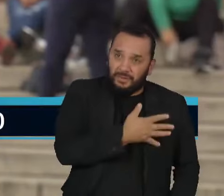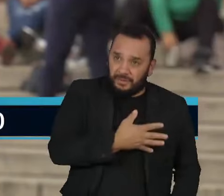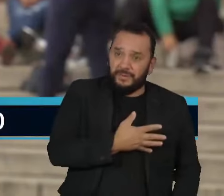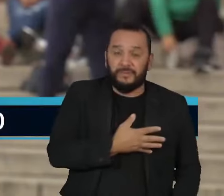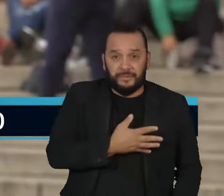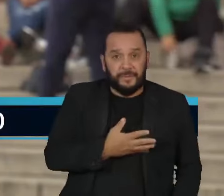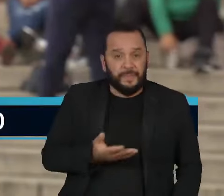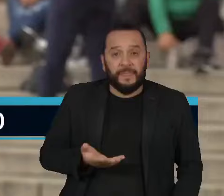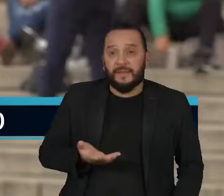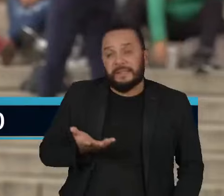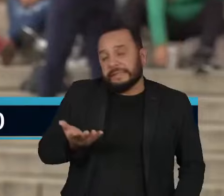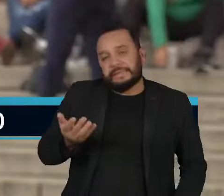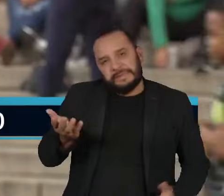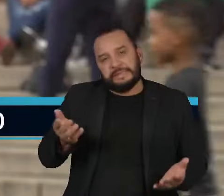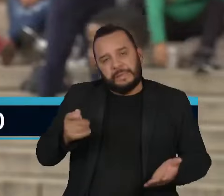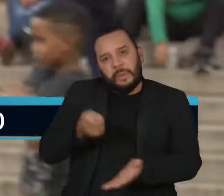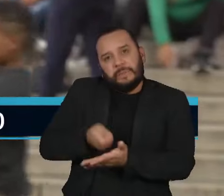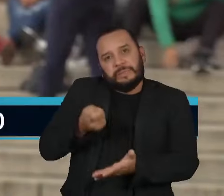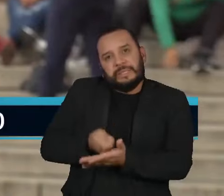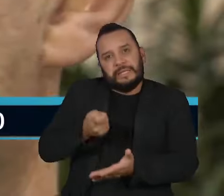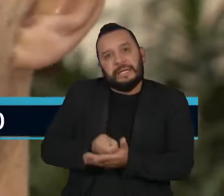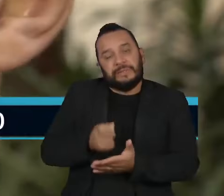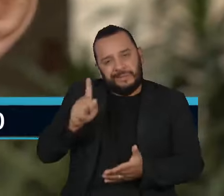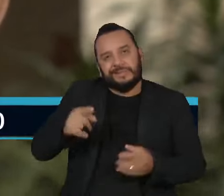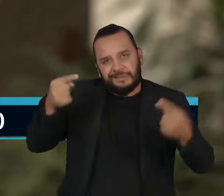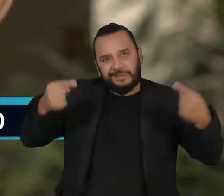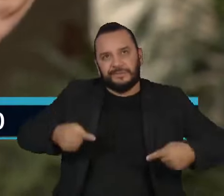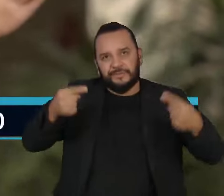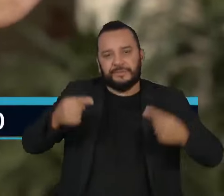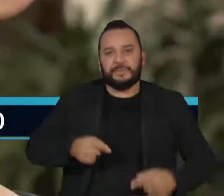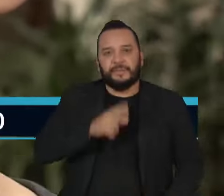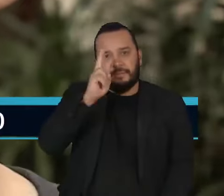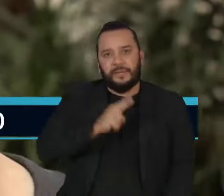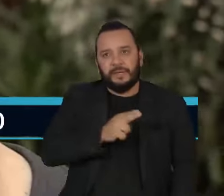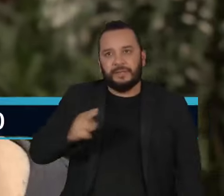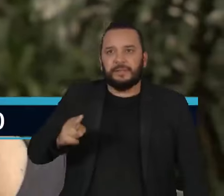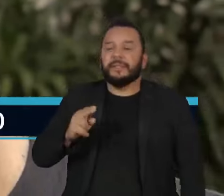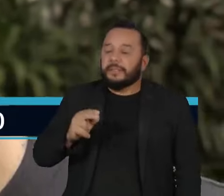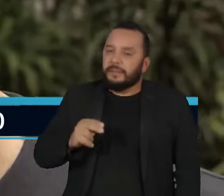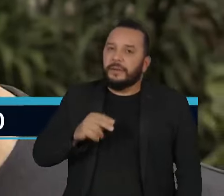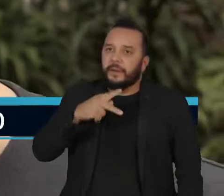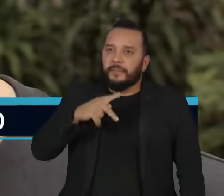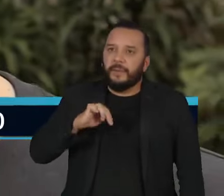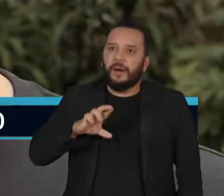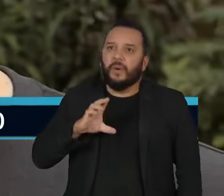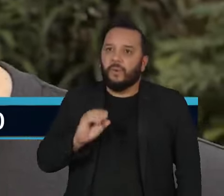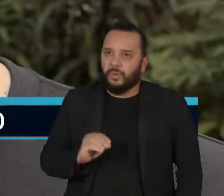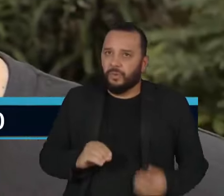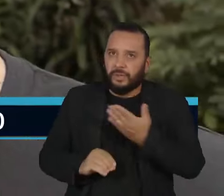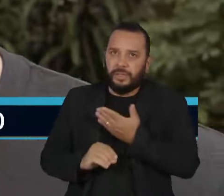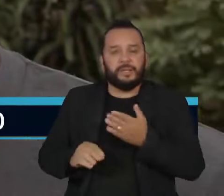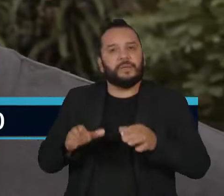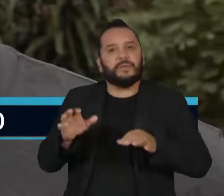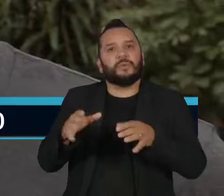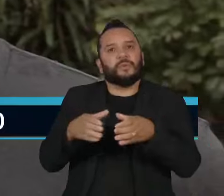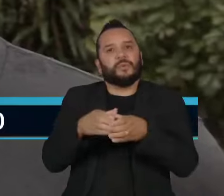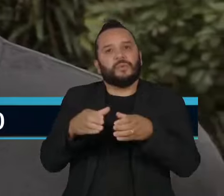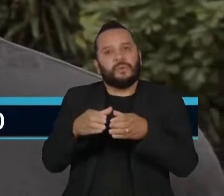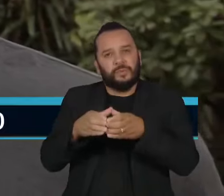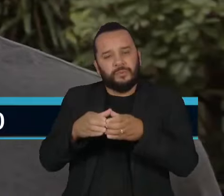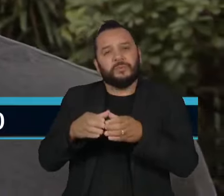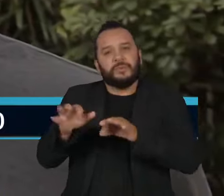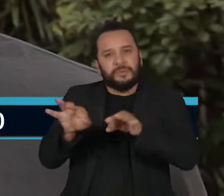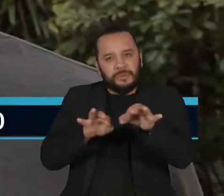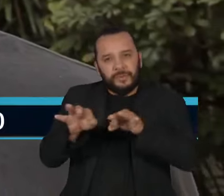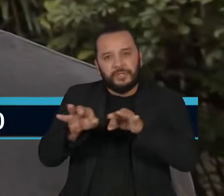quando não se tem escolha, é mais que um desafio. O padre Paulo Parisi é coordenador da Missão Paz, onde abriga hoje